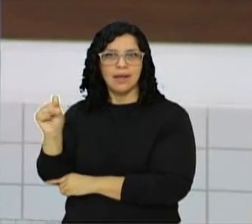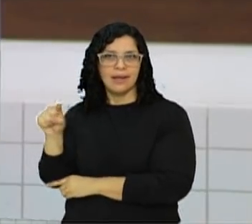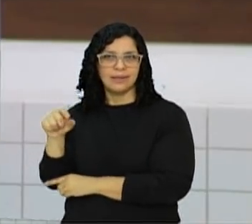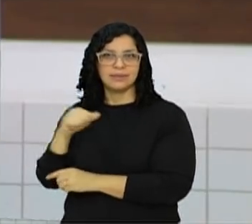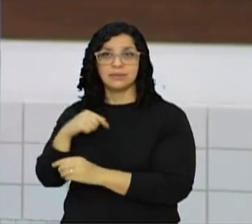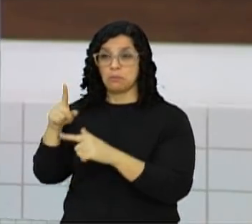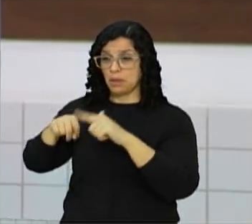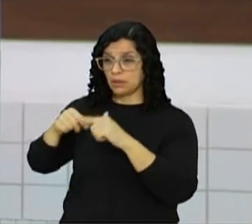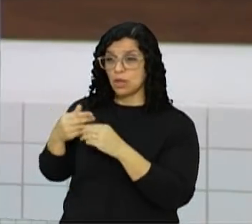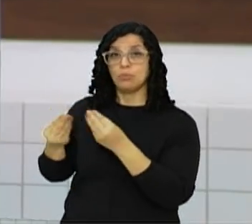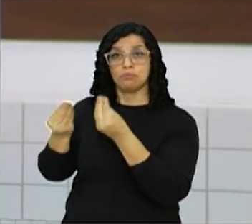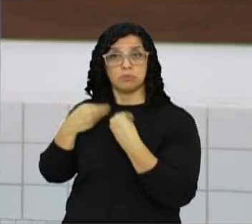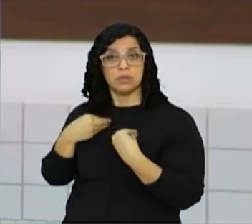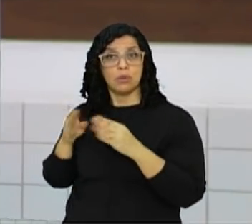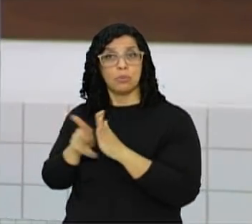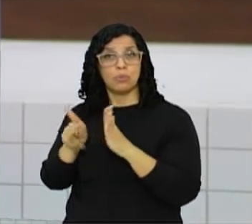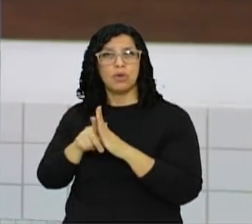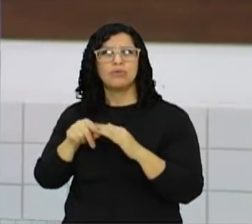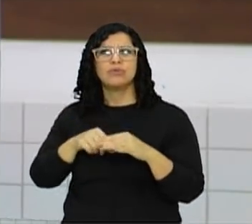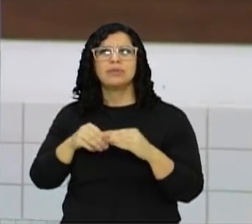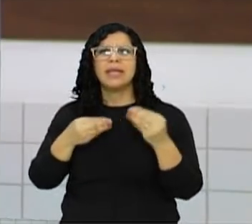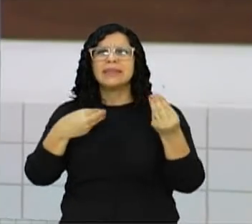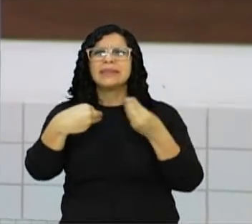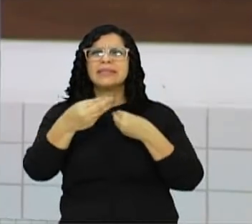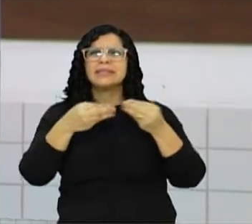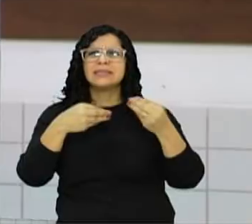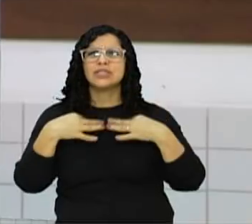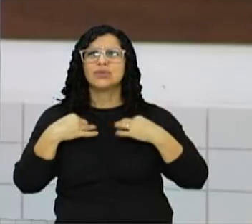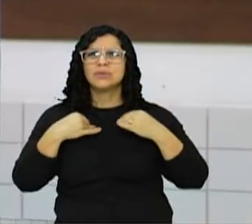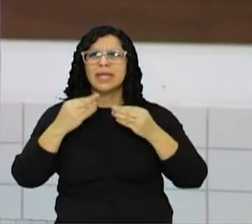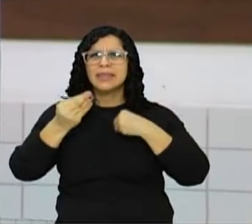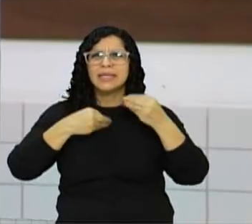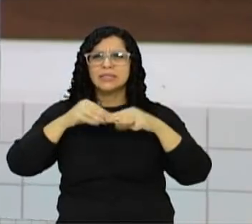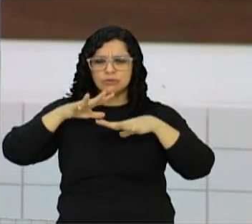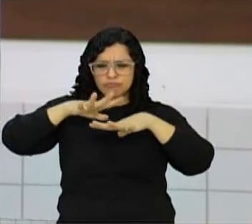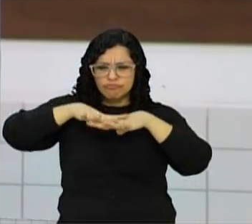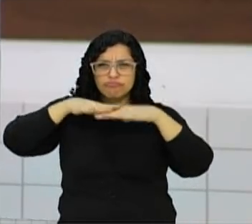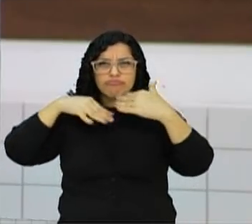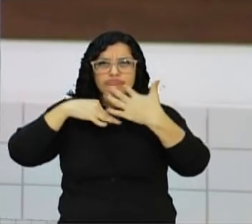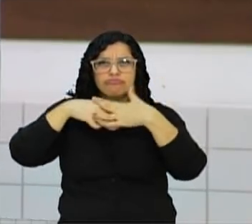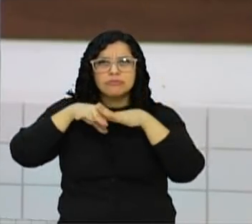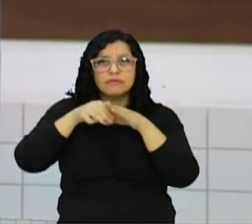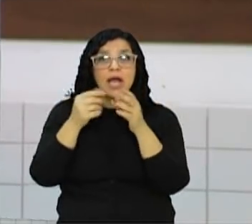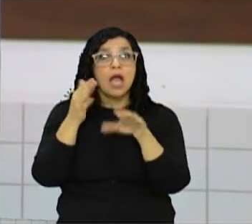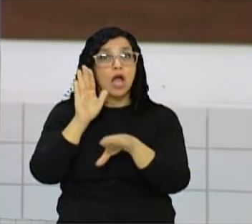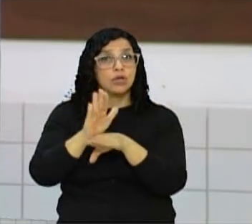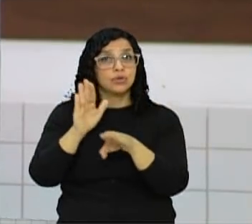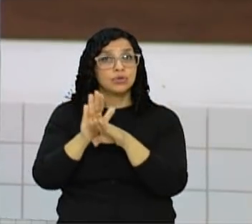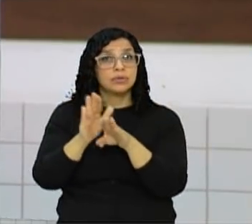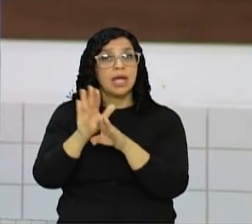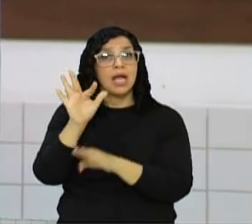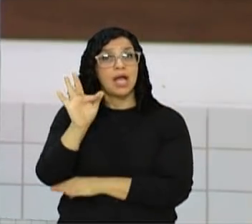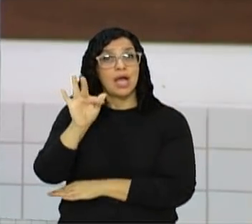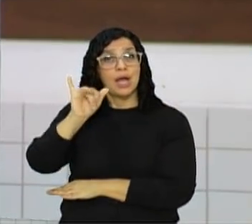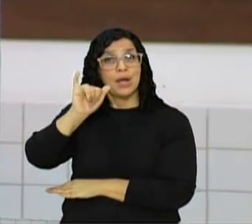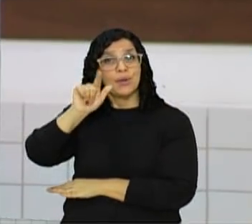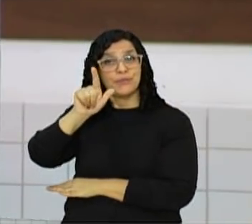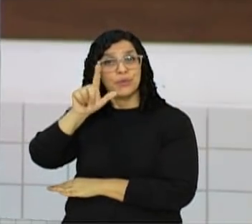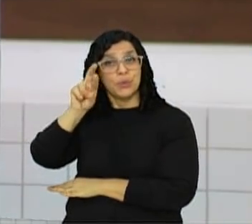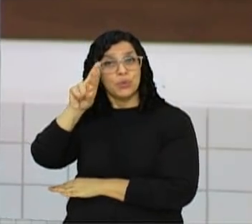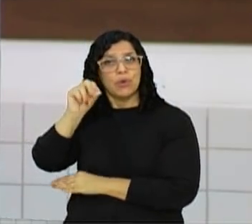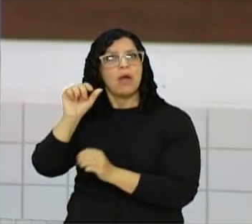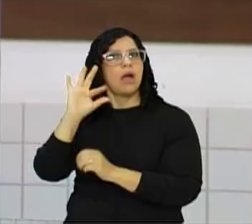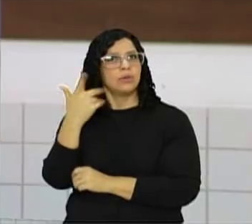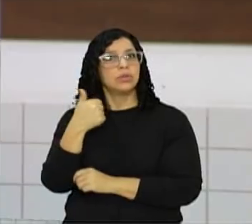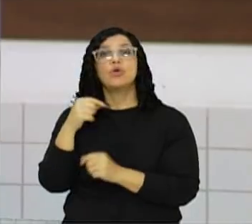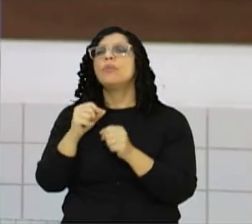esse material, que é uma trama de tecido que vai ajudar a filtrar o material. Como que você vai colocar esse